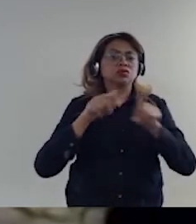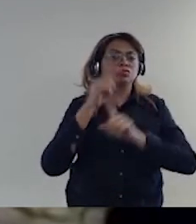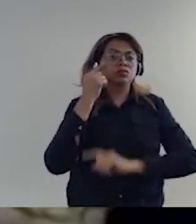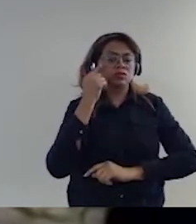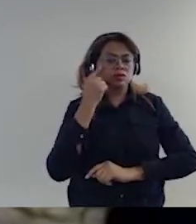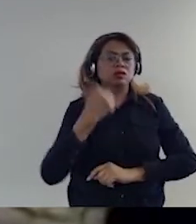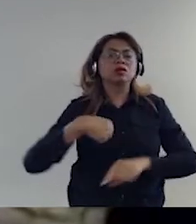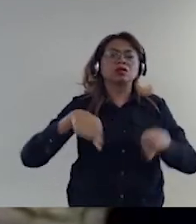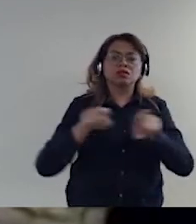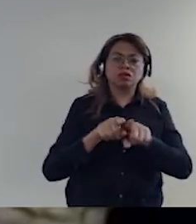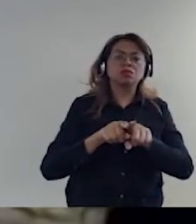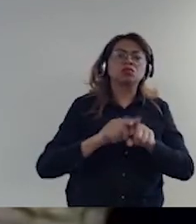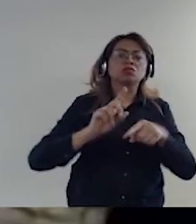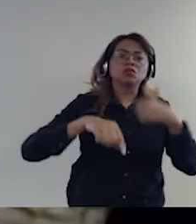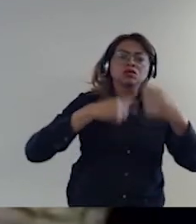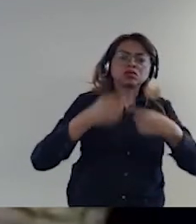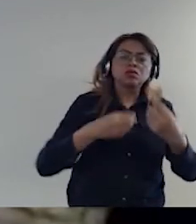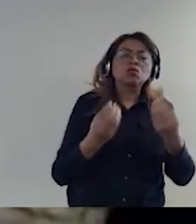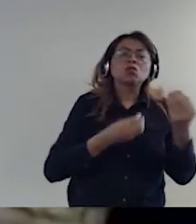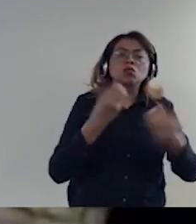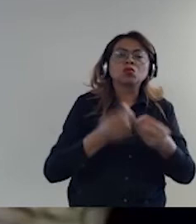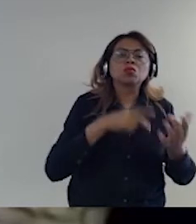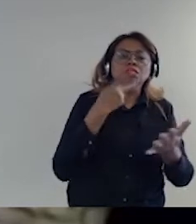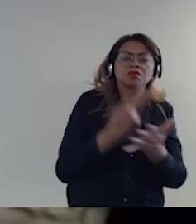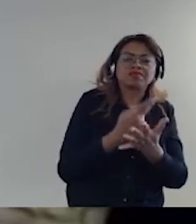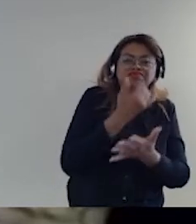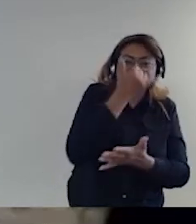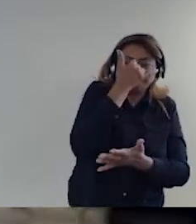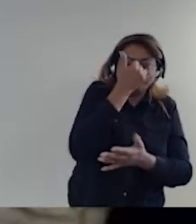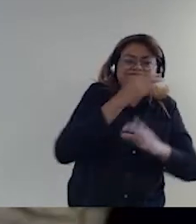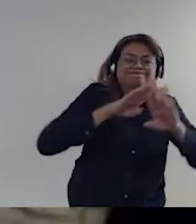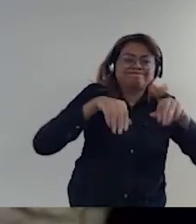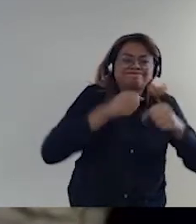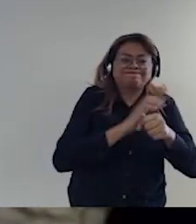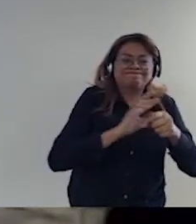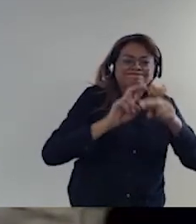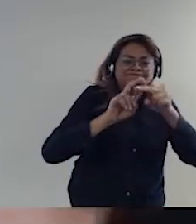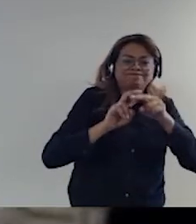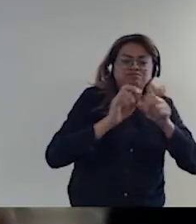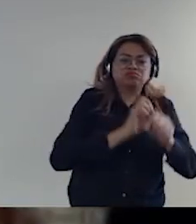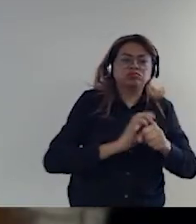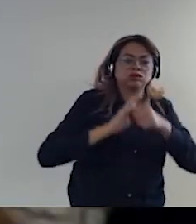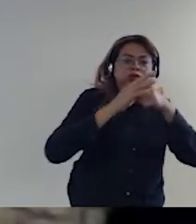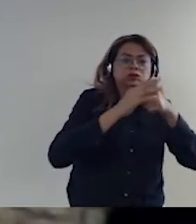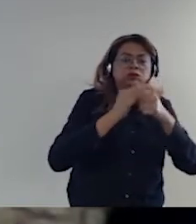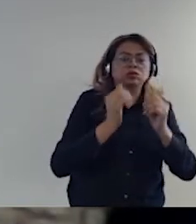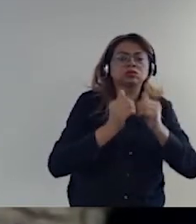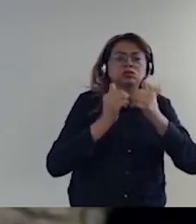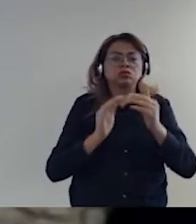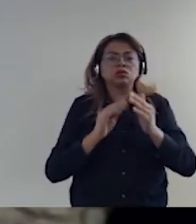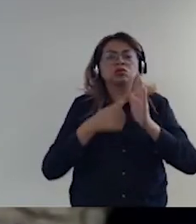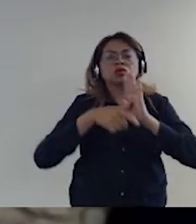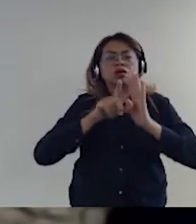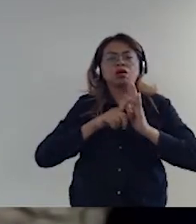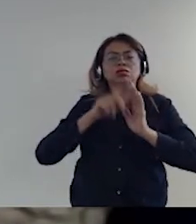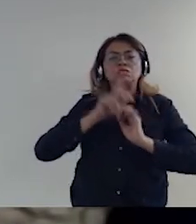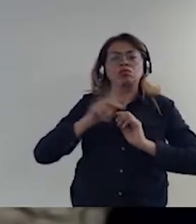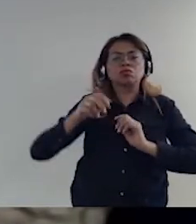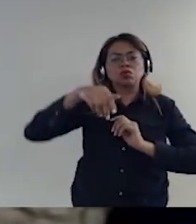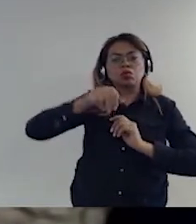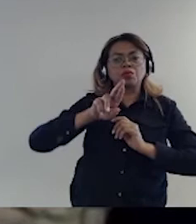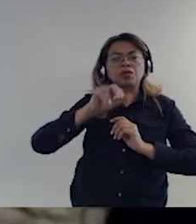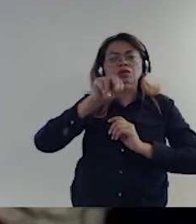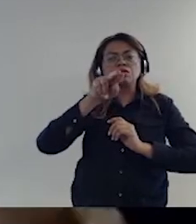temos a reação através das grandes cláusulas gerais, como é evidente. Aquela de que falou logo, na abertura, o professor Marino.